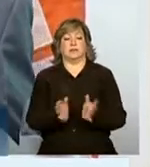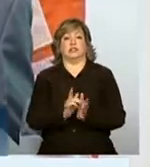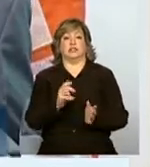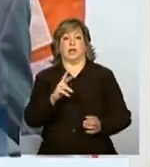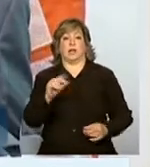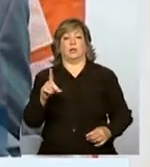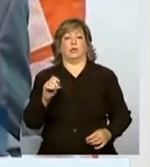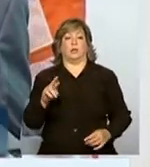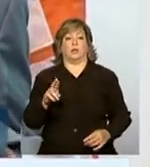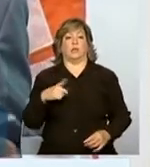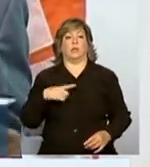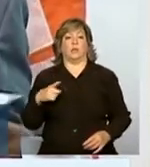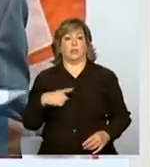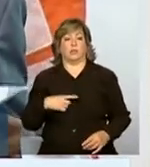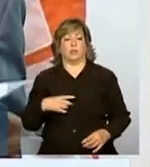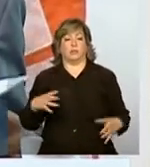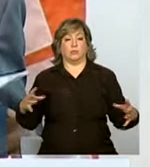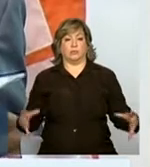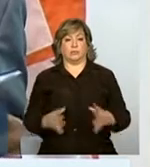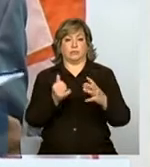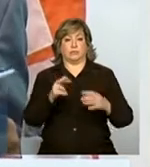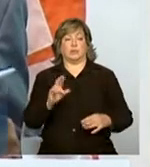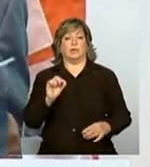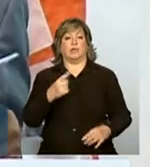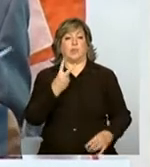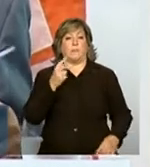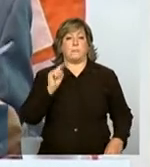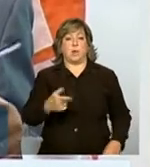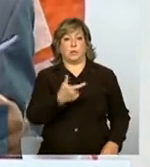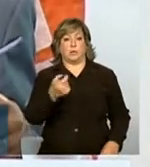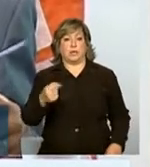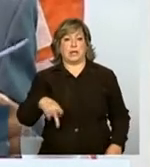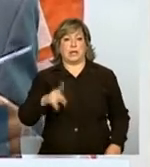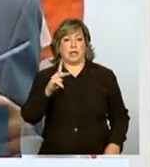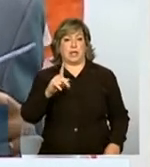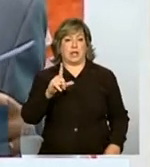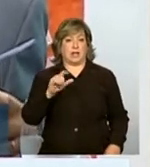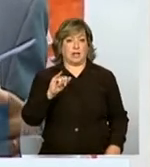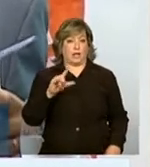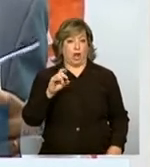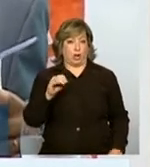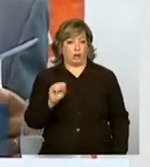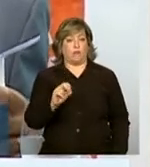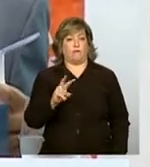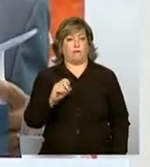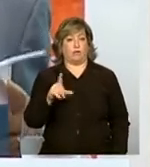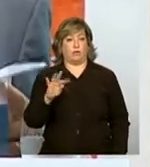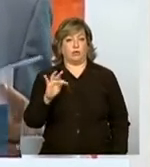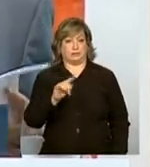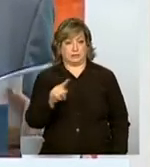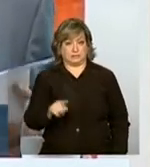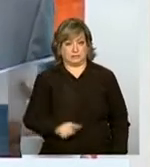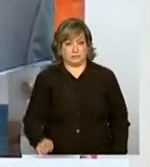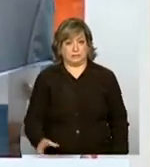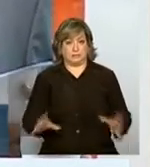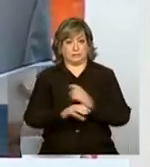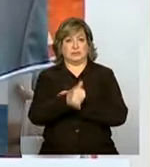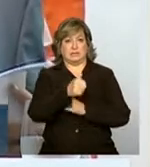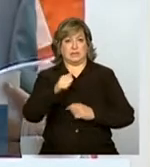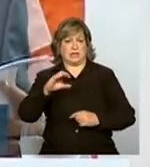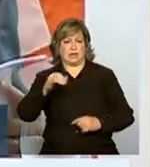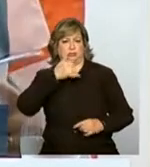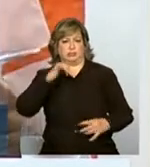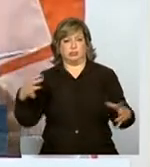de impulso atmosférico de 2.200 kV e 110 kJ.